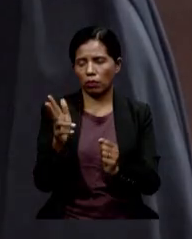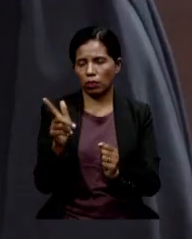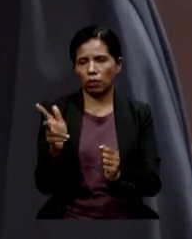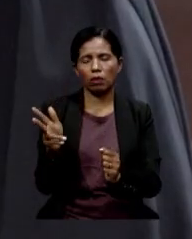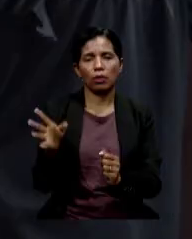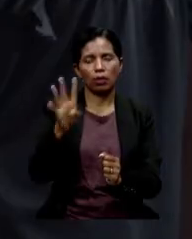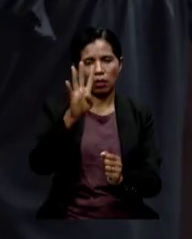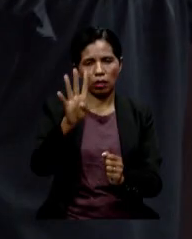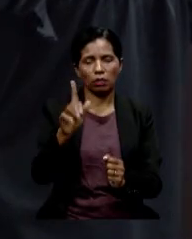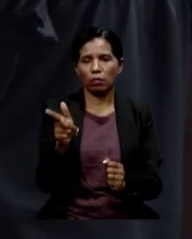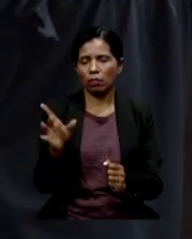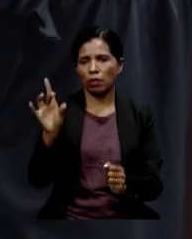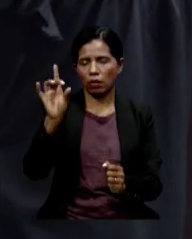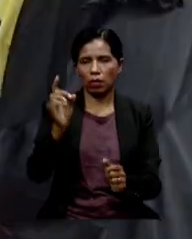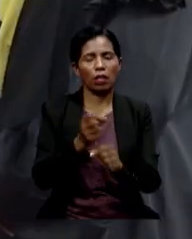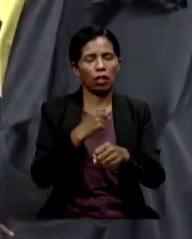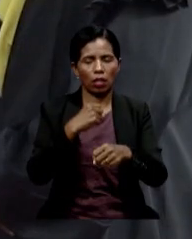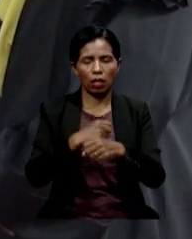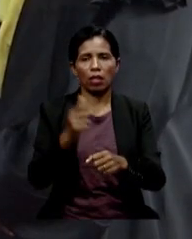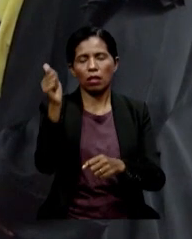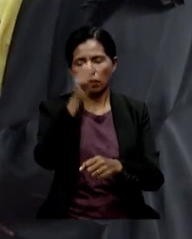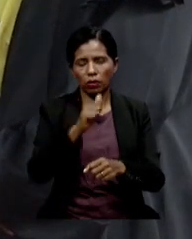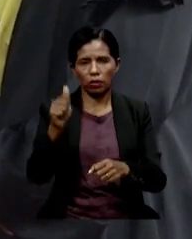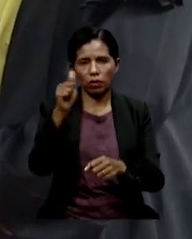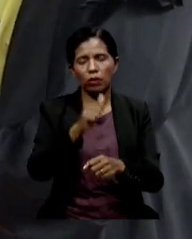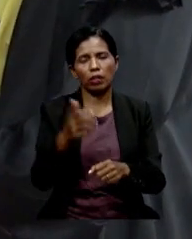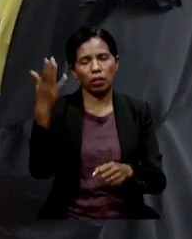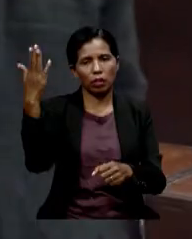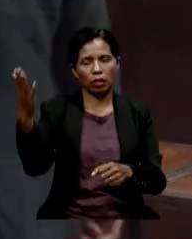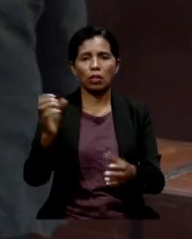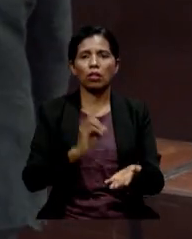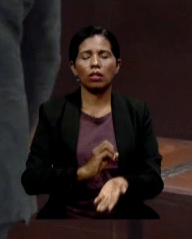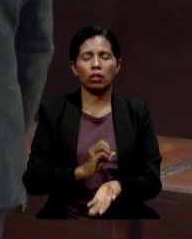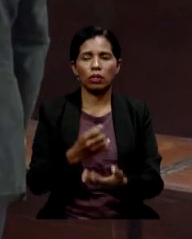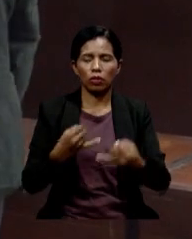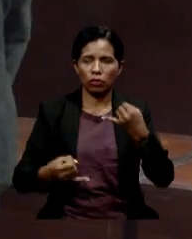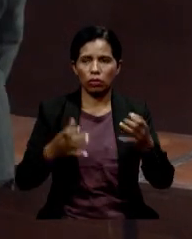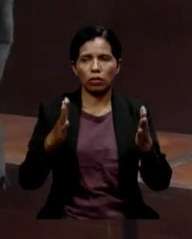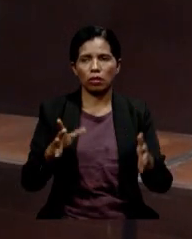na inturunulu resin walu mak halu auditoria iha Kamara de Conta Oficial